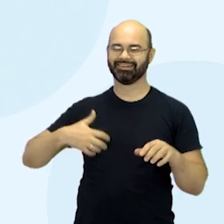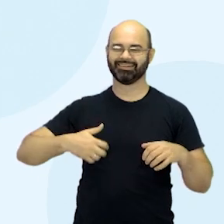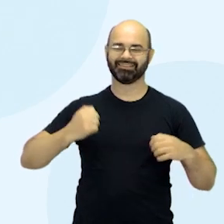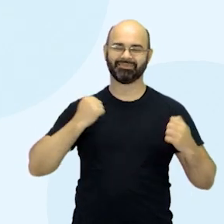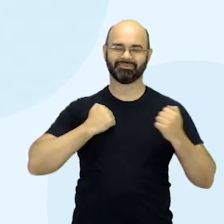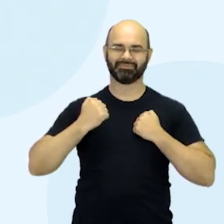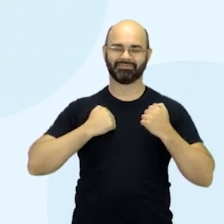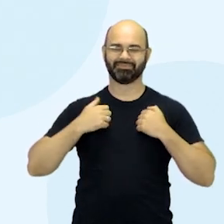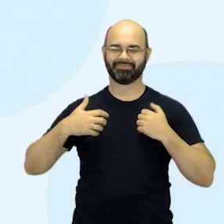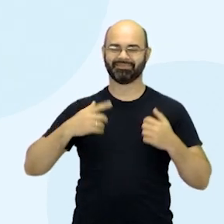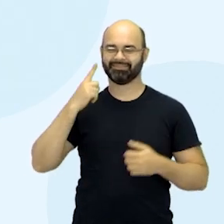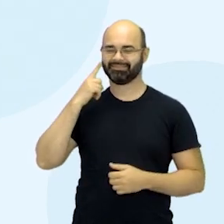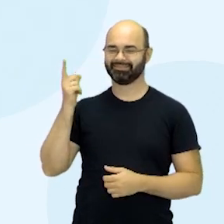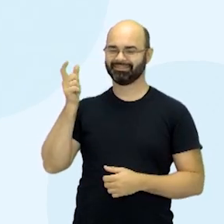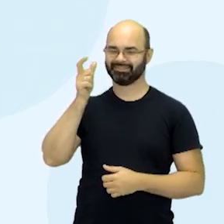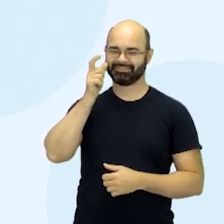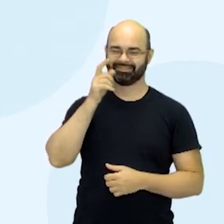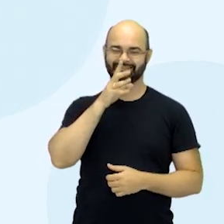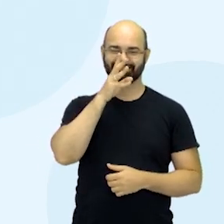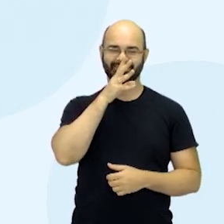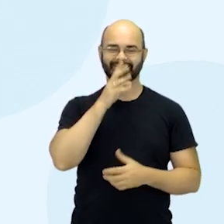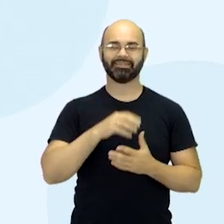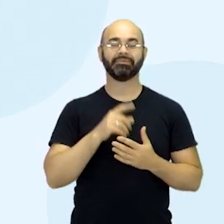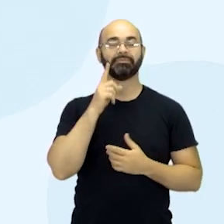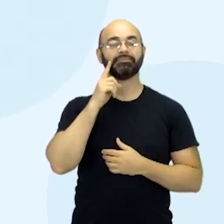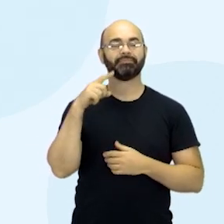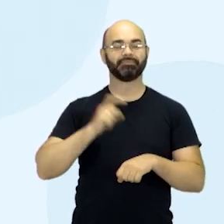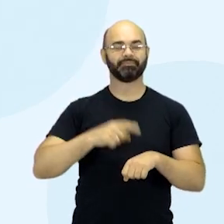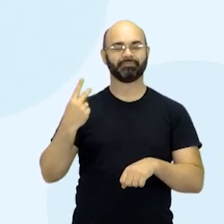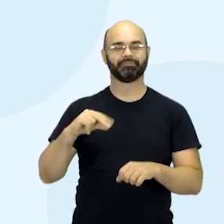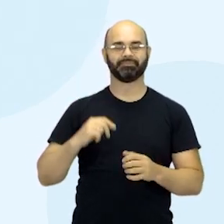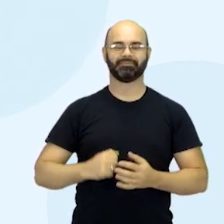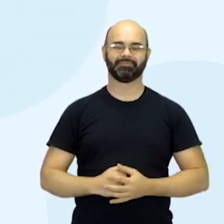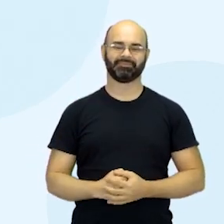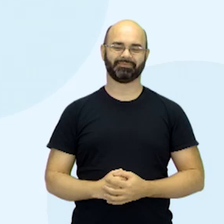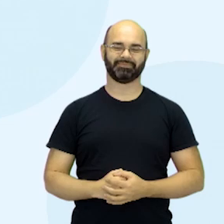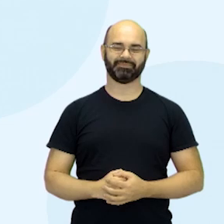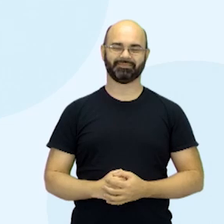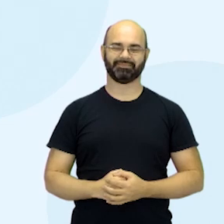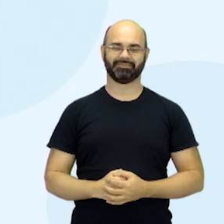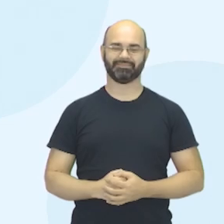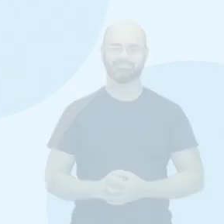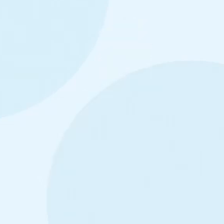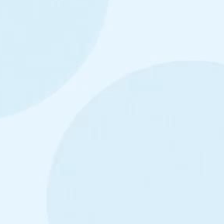bom. Vamos lá então? Preparados? Tempo!